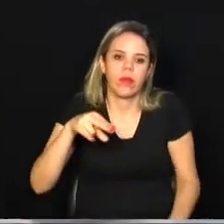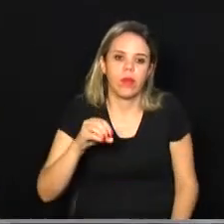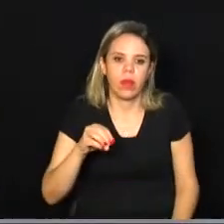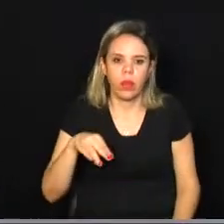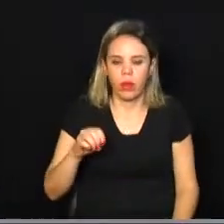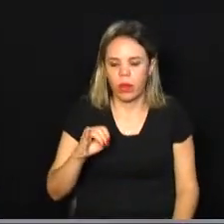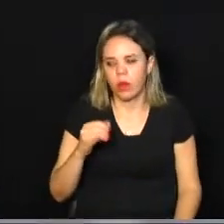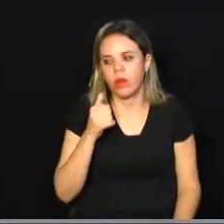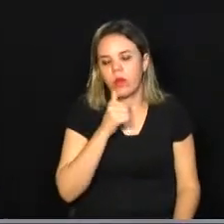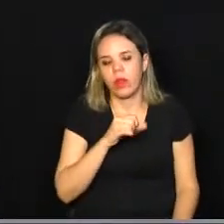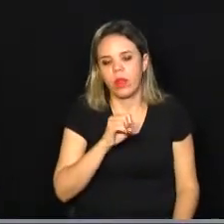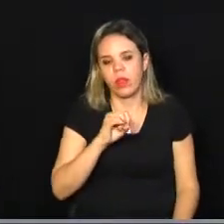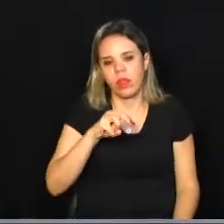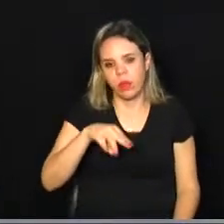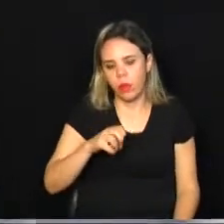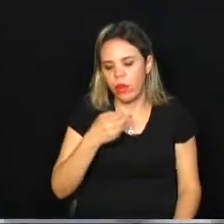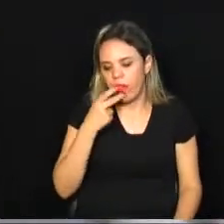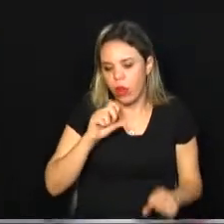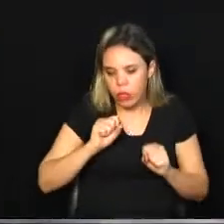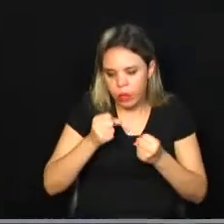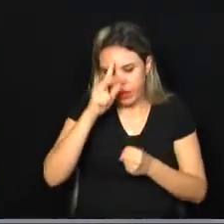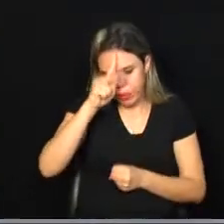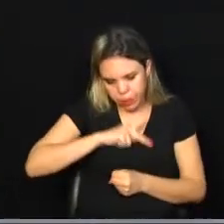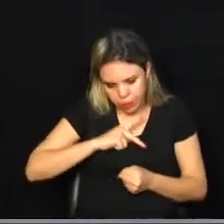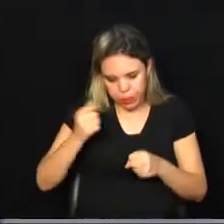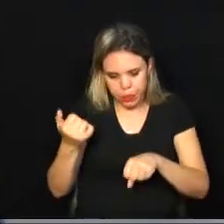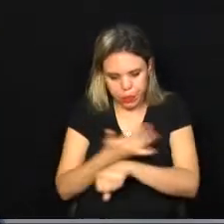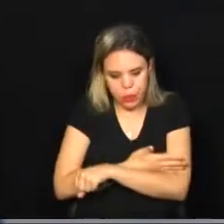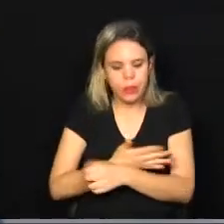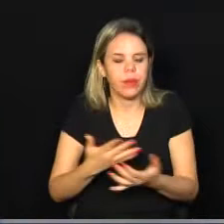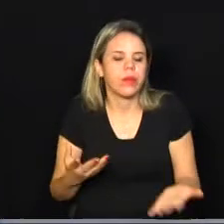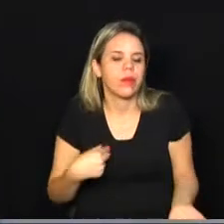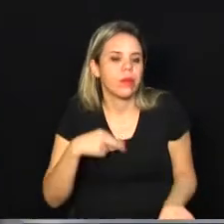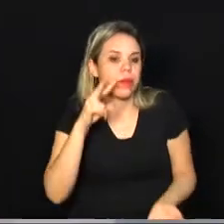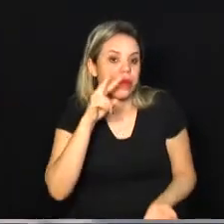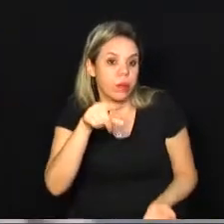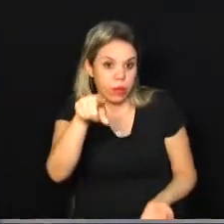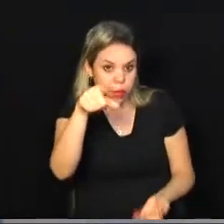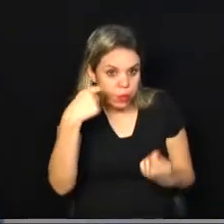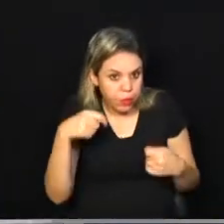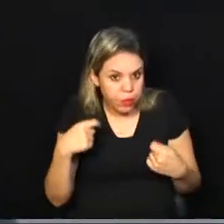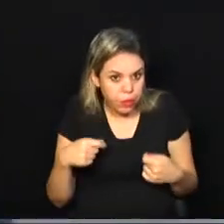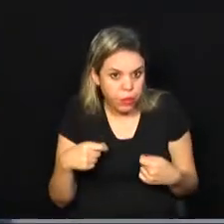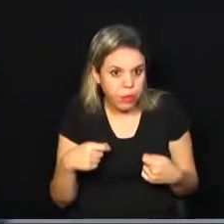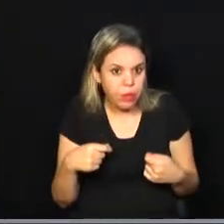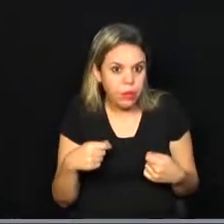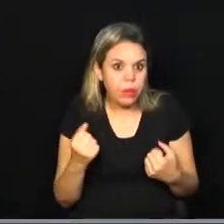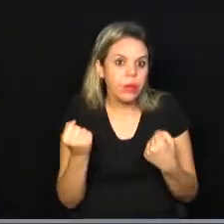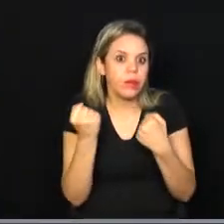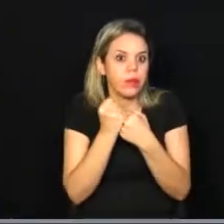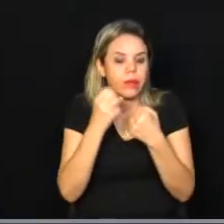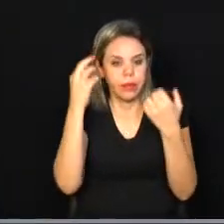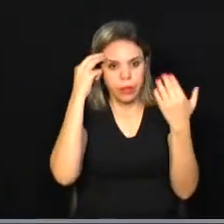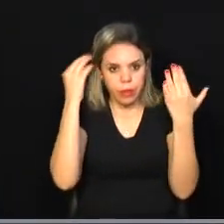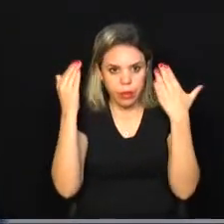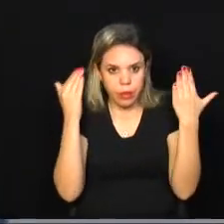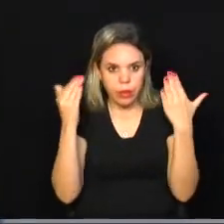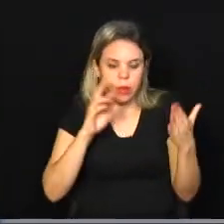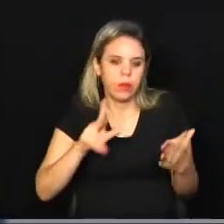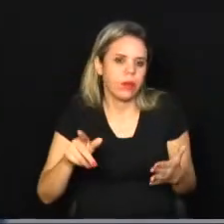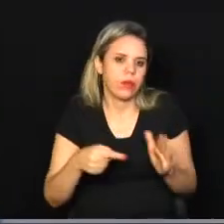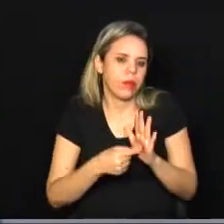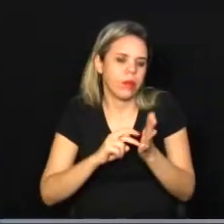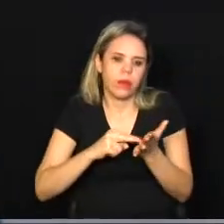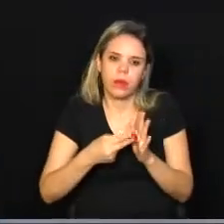a Simone Biles levantaram. Elas falaram assim, olha, você precisar de um amparo mental não é sinal